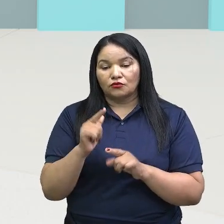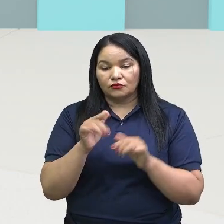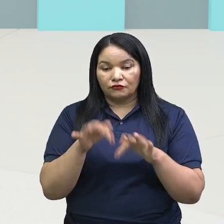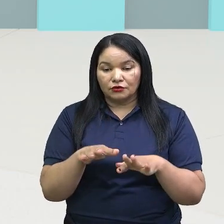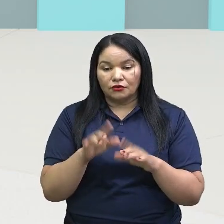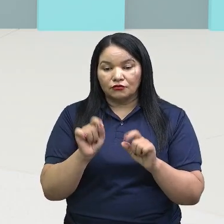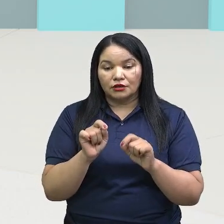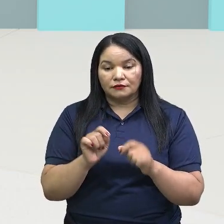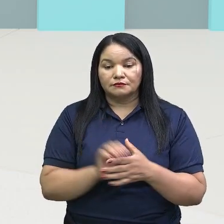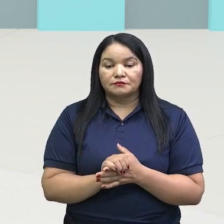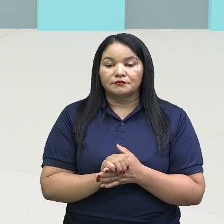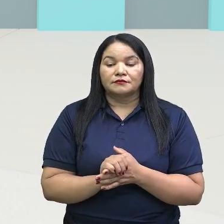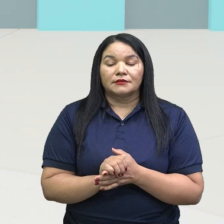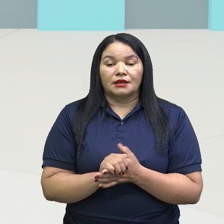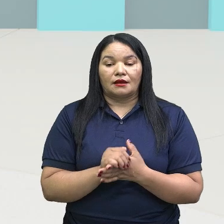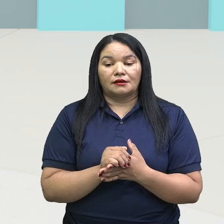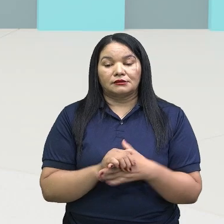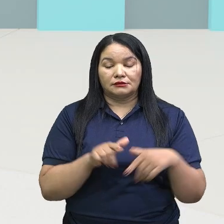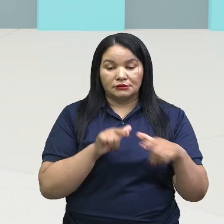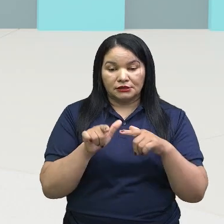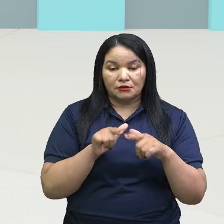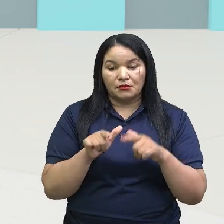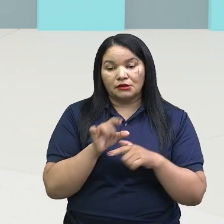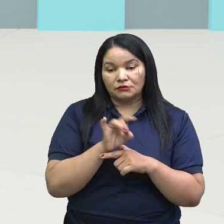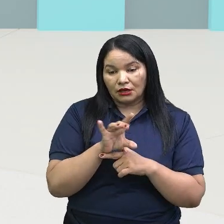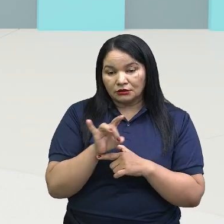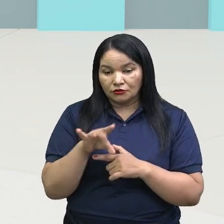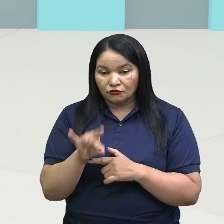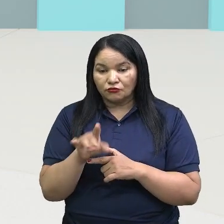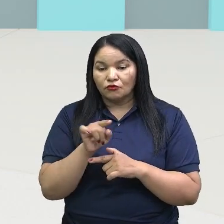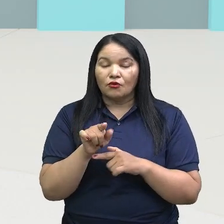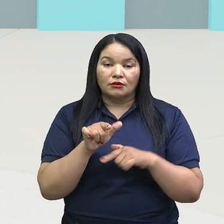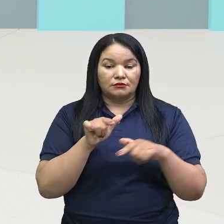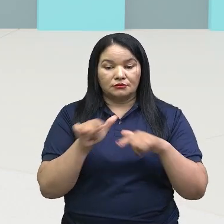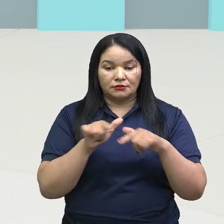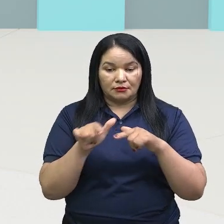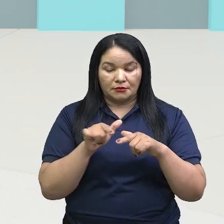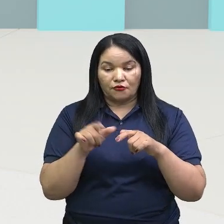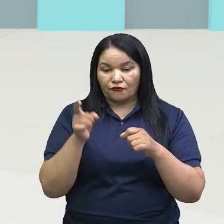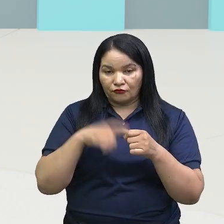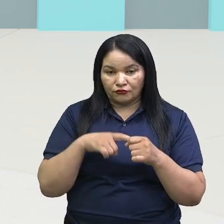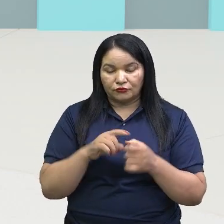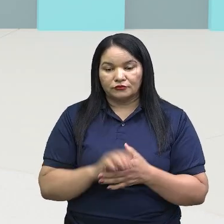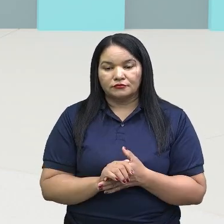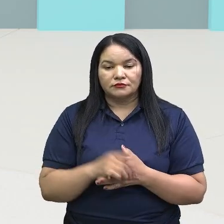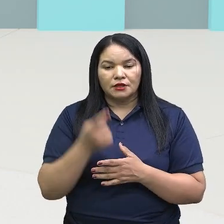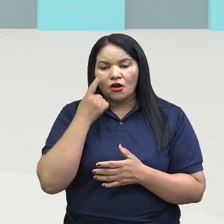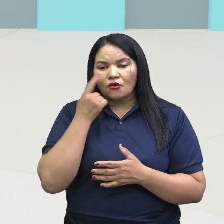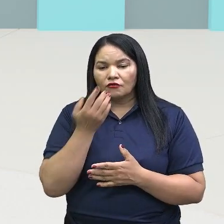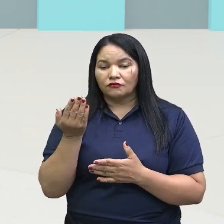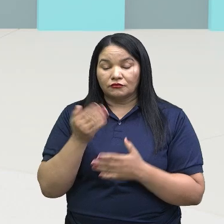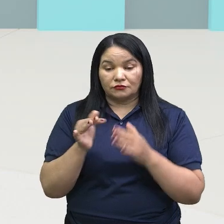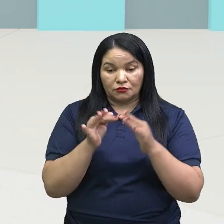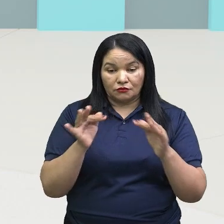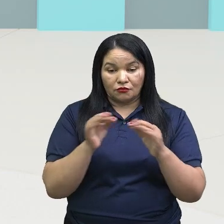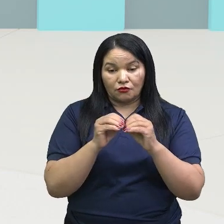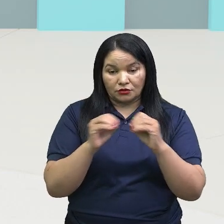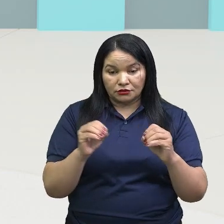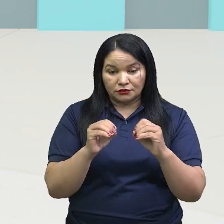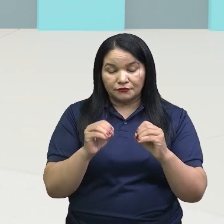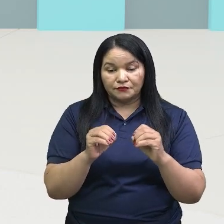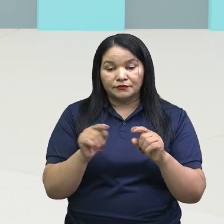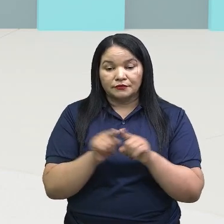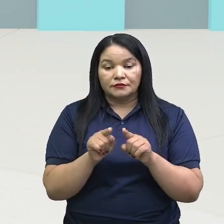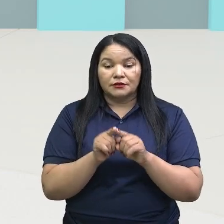temos, ó, distribuídas as tarefas, cada um voltou ao trabalho. Observe que aí nós temos uma oração